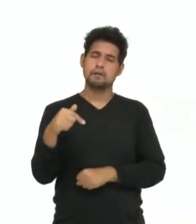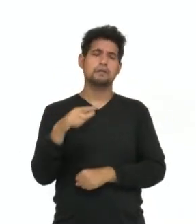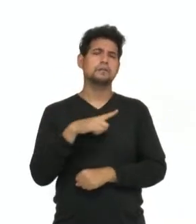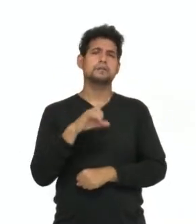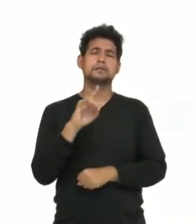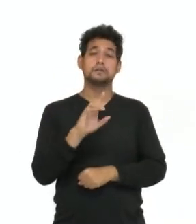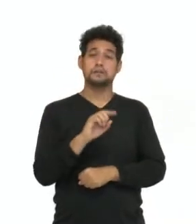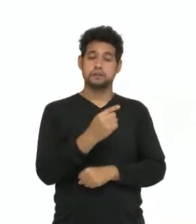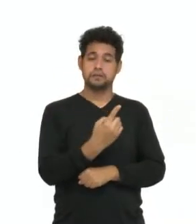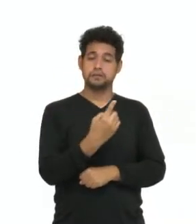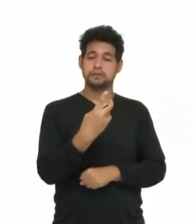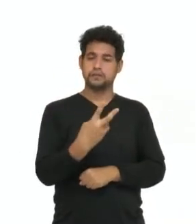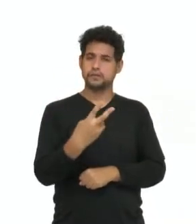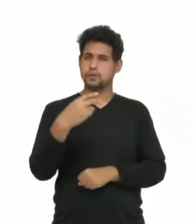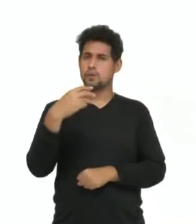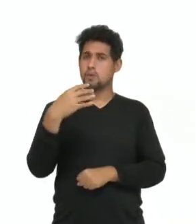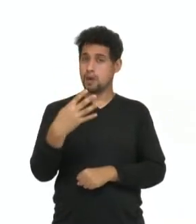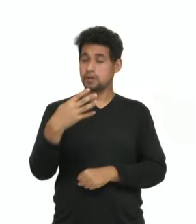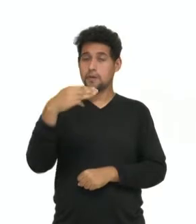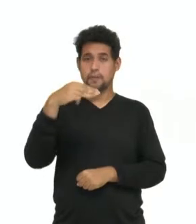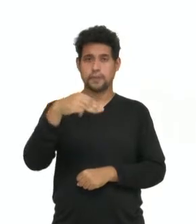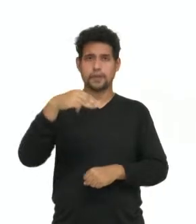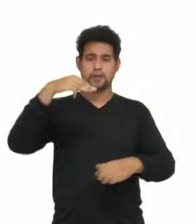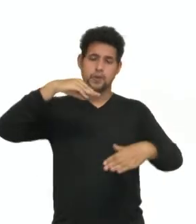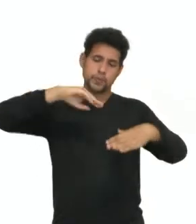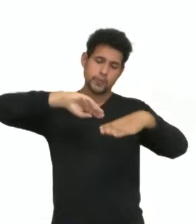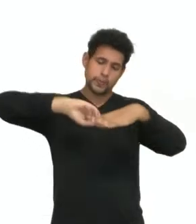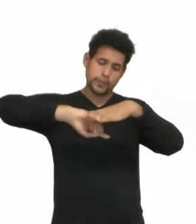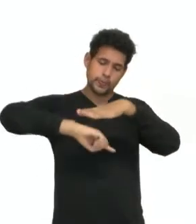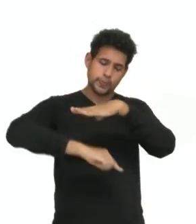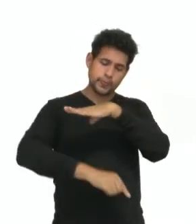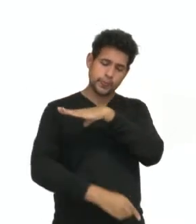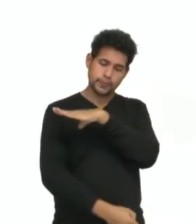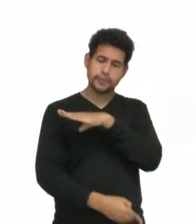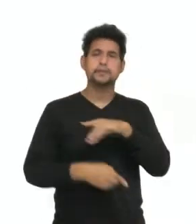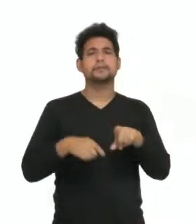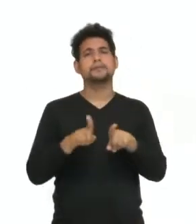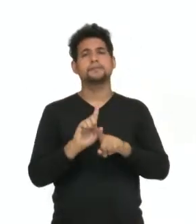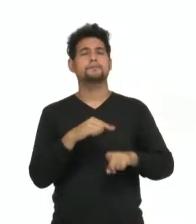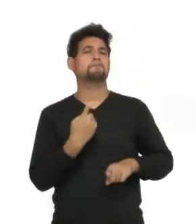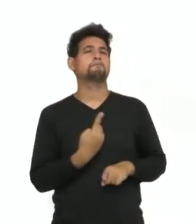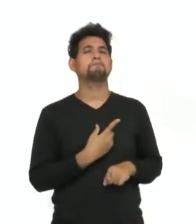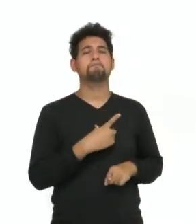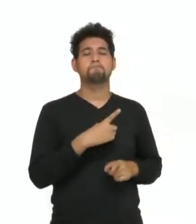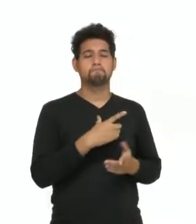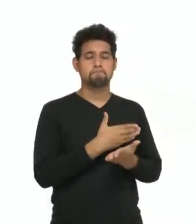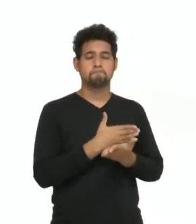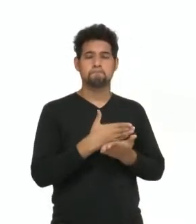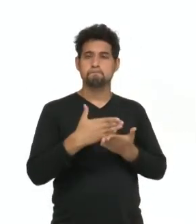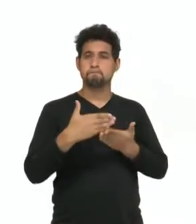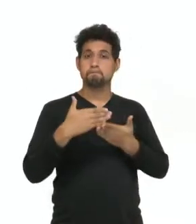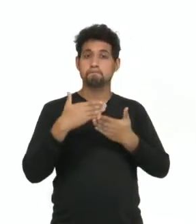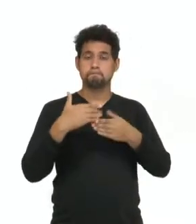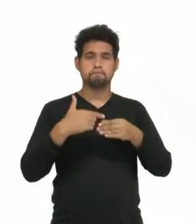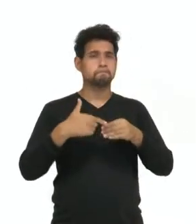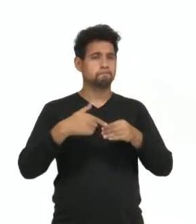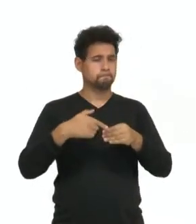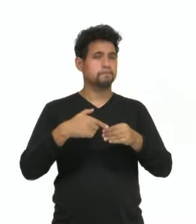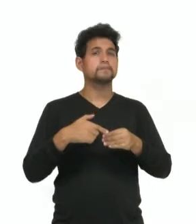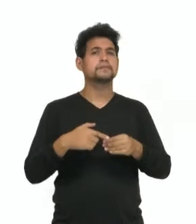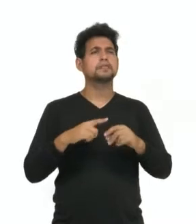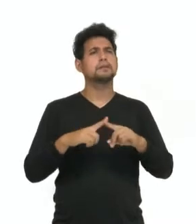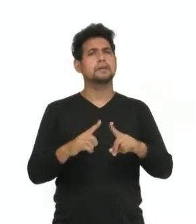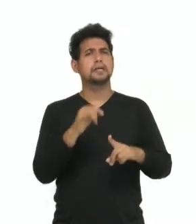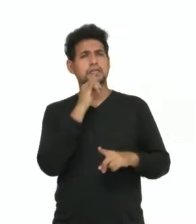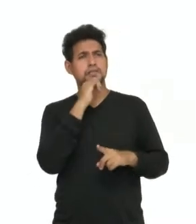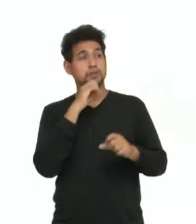apenas 124 metros de profundidade da água do mar, é onde nós tínhamos o início das explorações de petróleo.